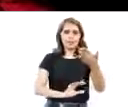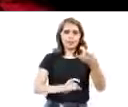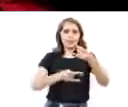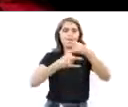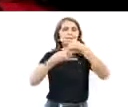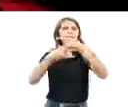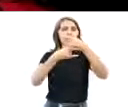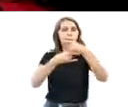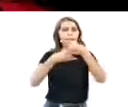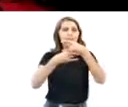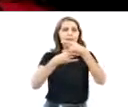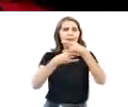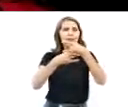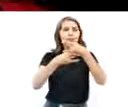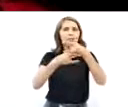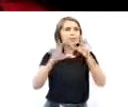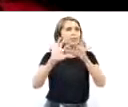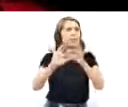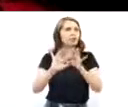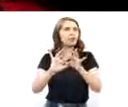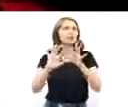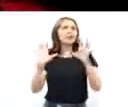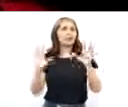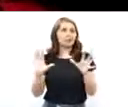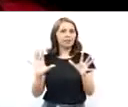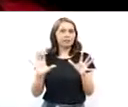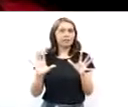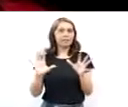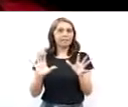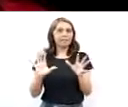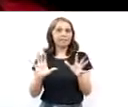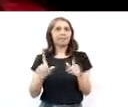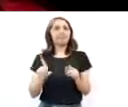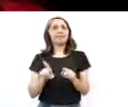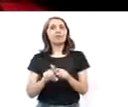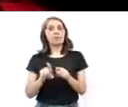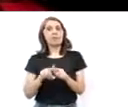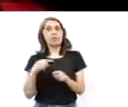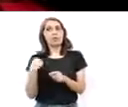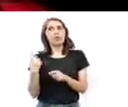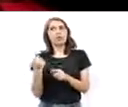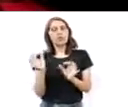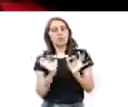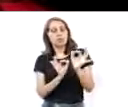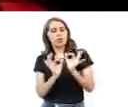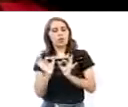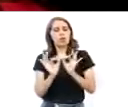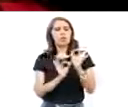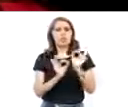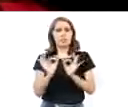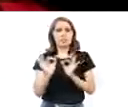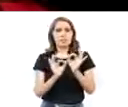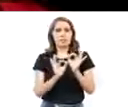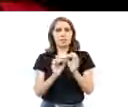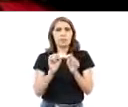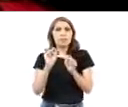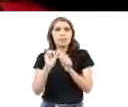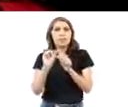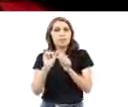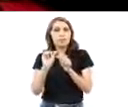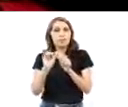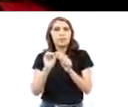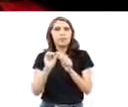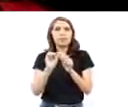outras possibilidades de ensino. E quando nós fizemos esse plantão pedagógico